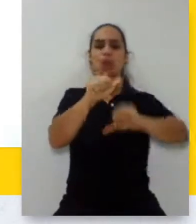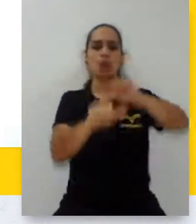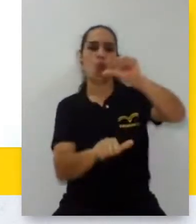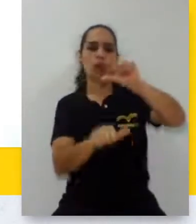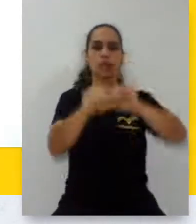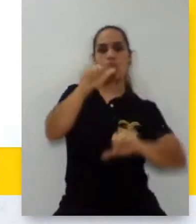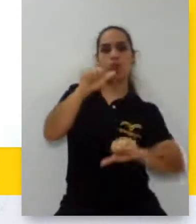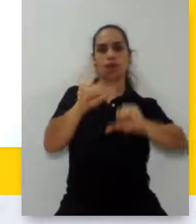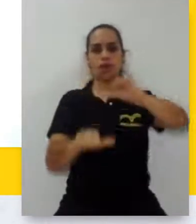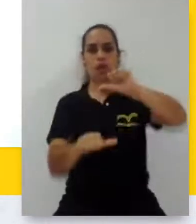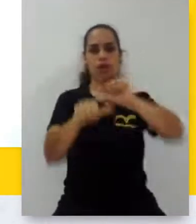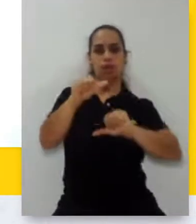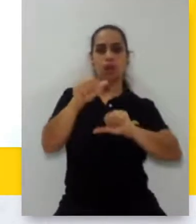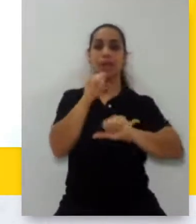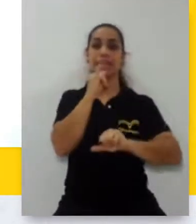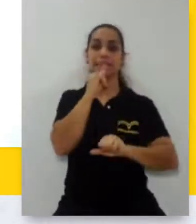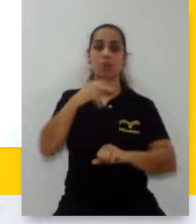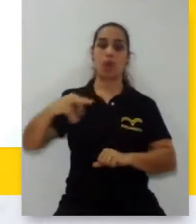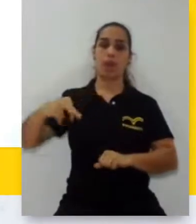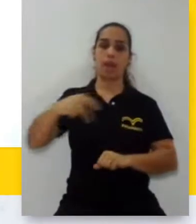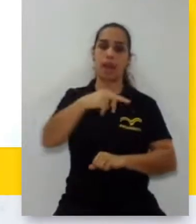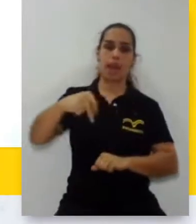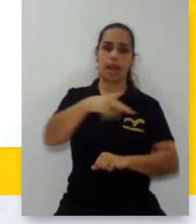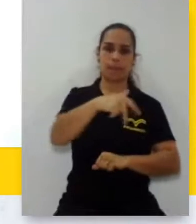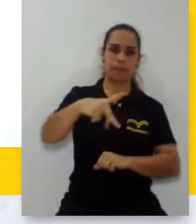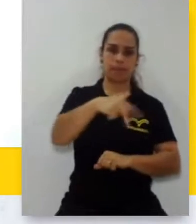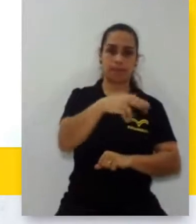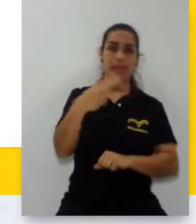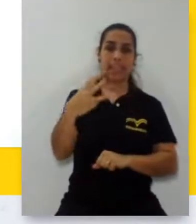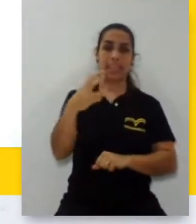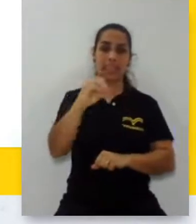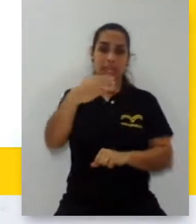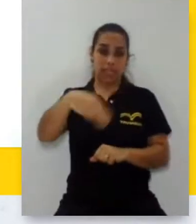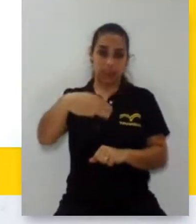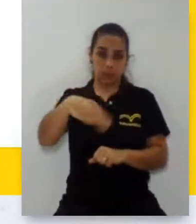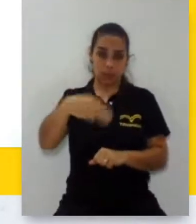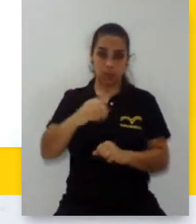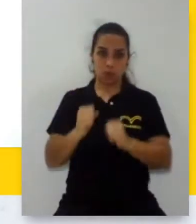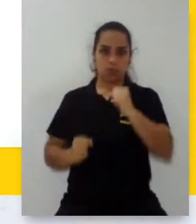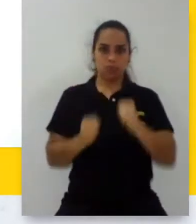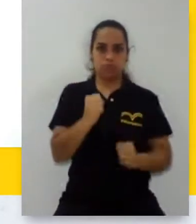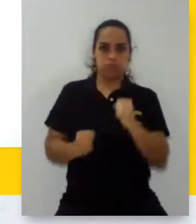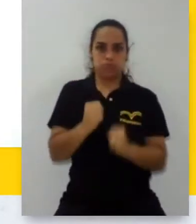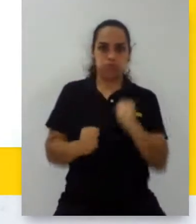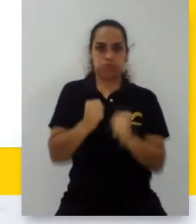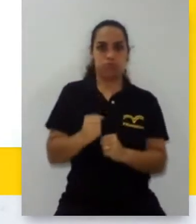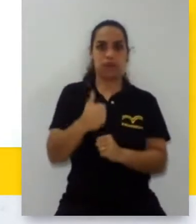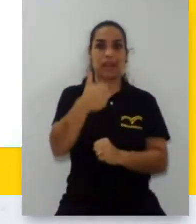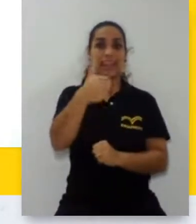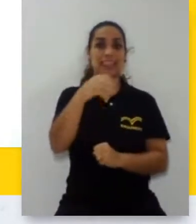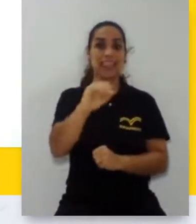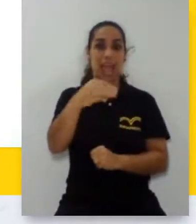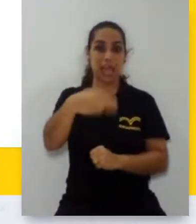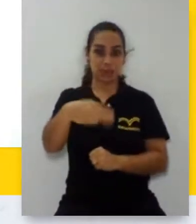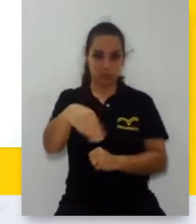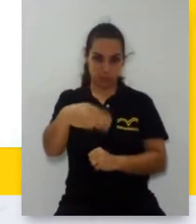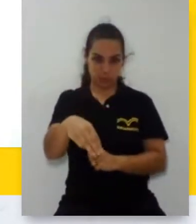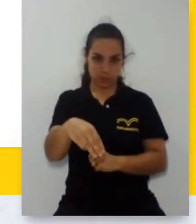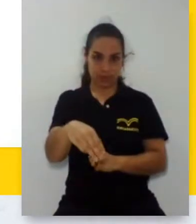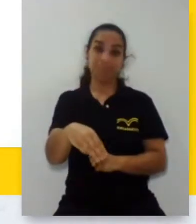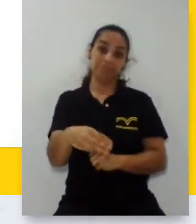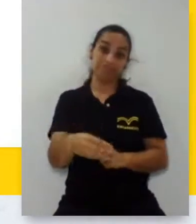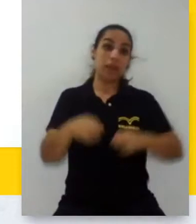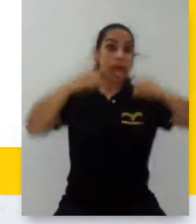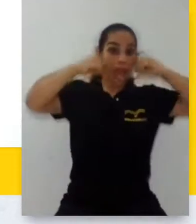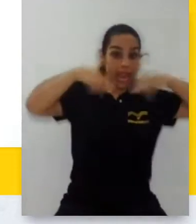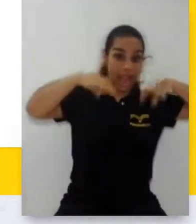dar um trotezinho, consegue correr um pouco, você vai mudar esse estado estável aqui. Ou seja, o teu